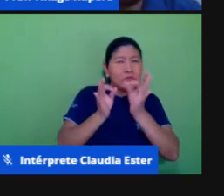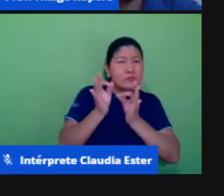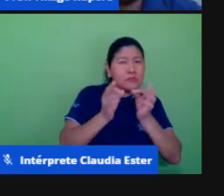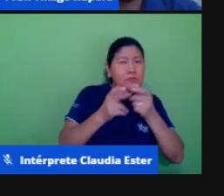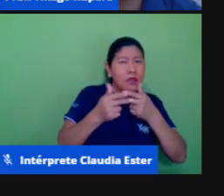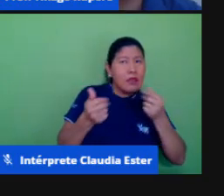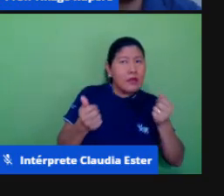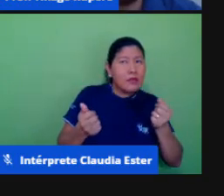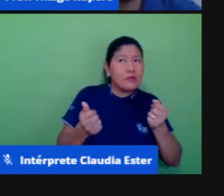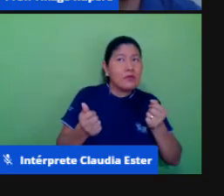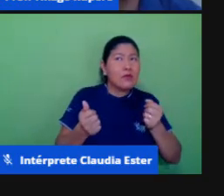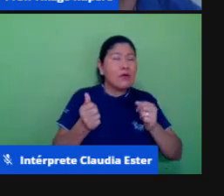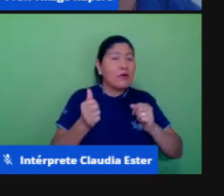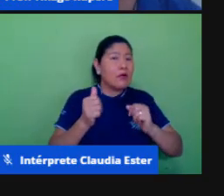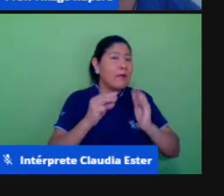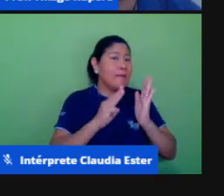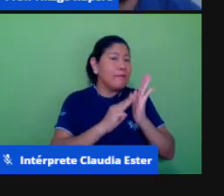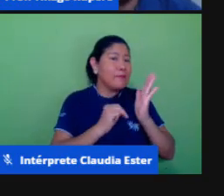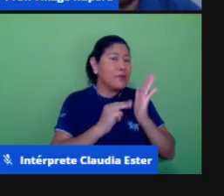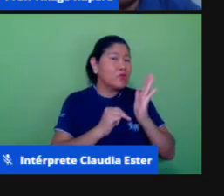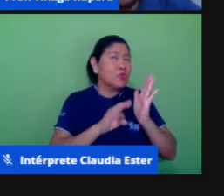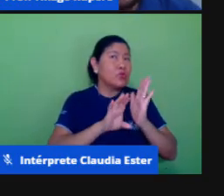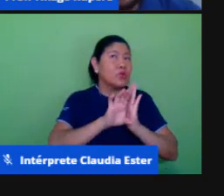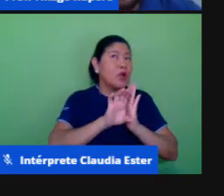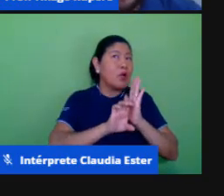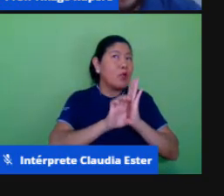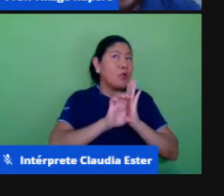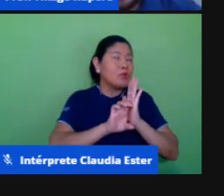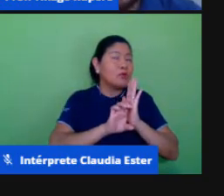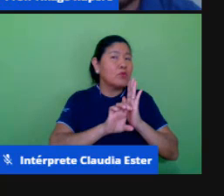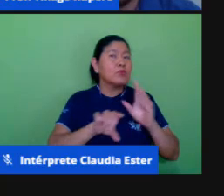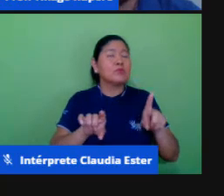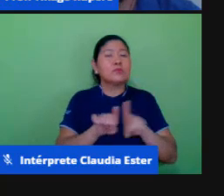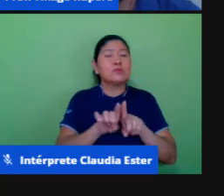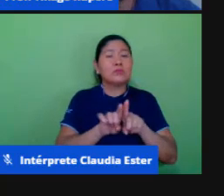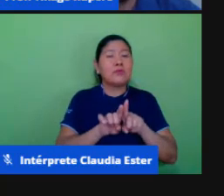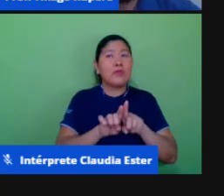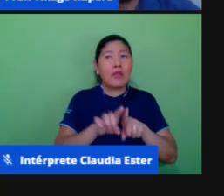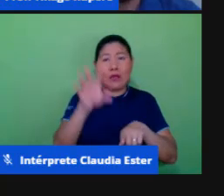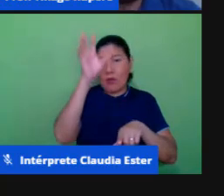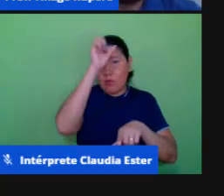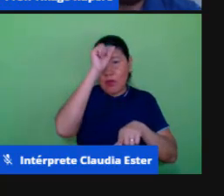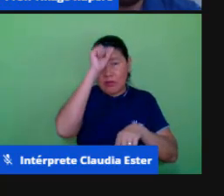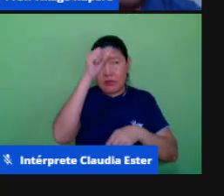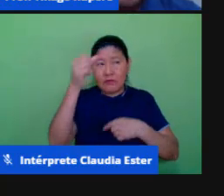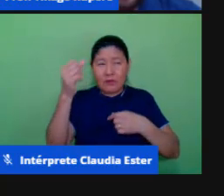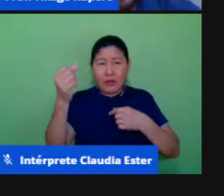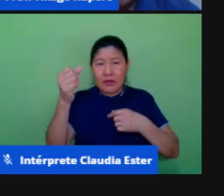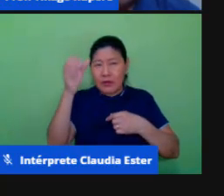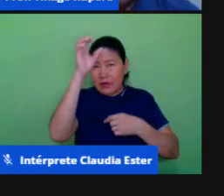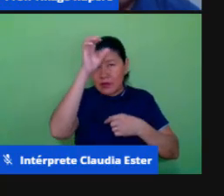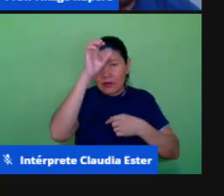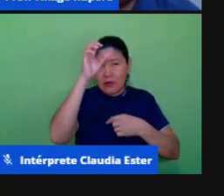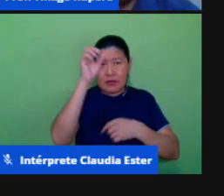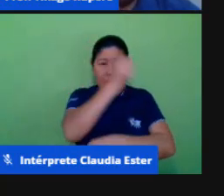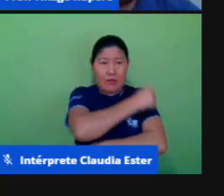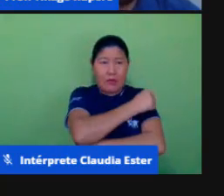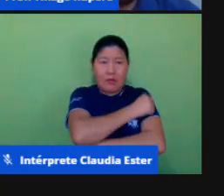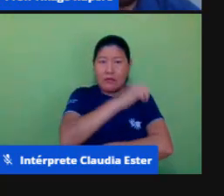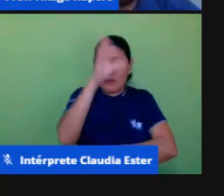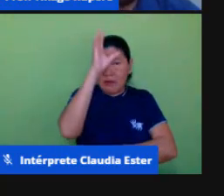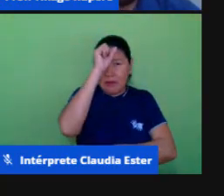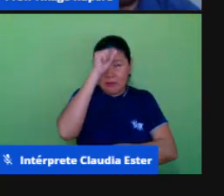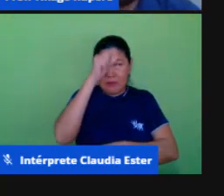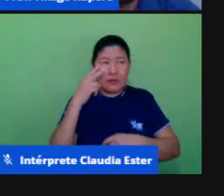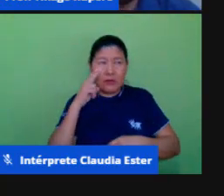ativas para que o seu aluno possa continuar aprendendo. Né? Grandes questionamentos têm acontecido sobre essa